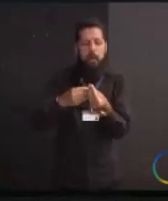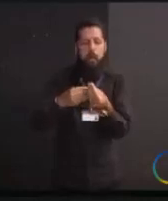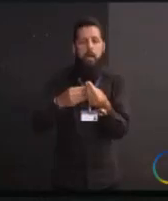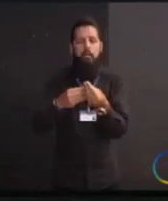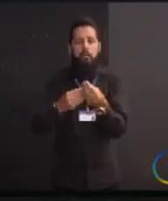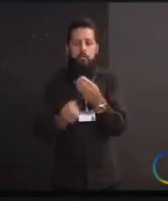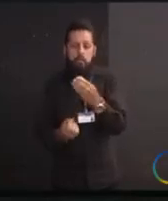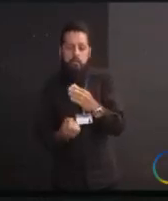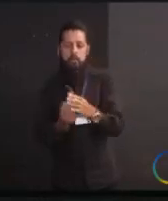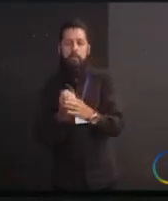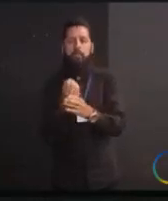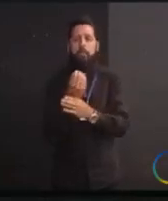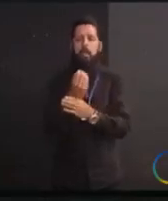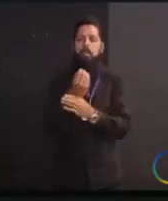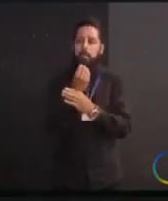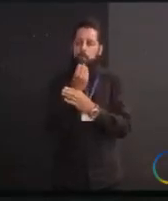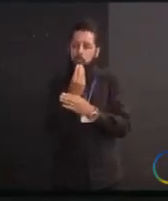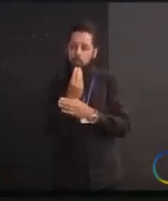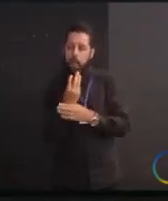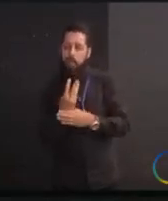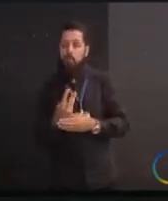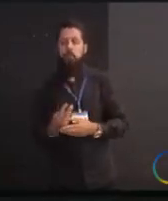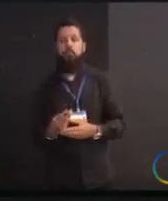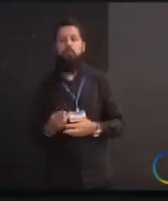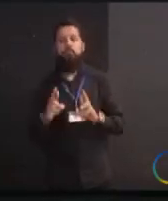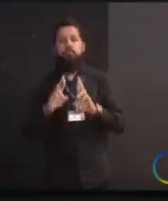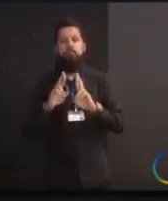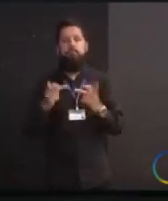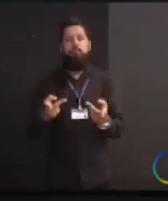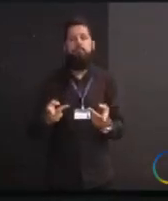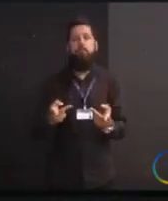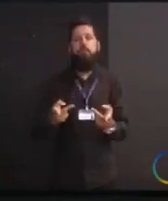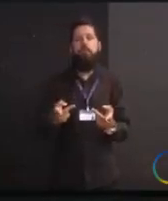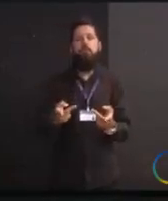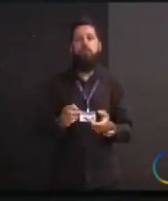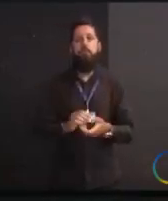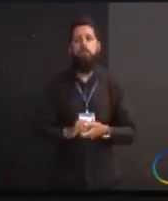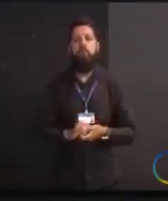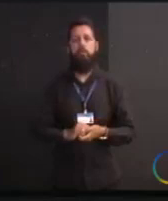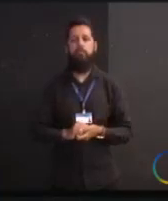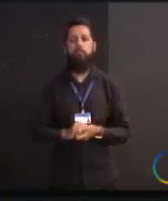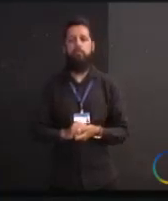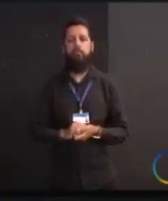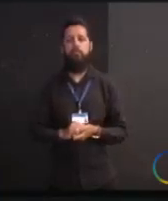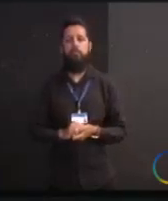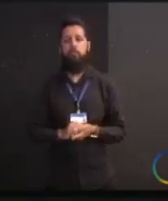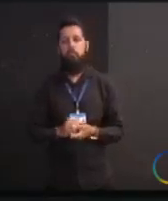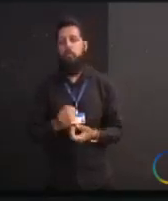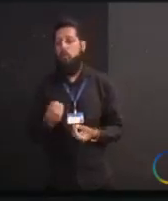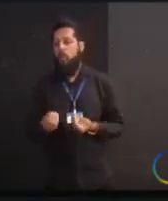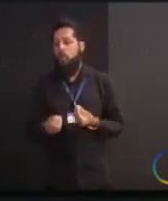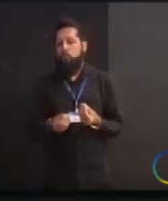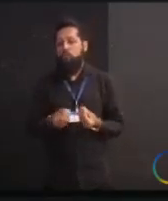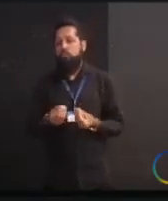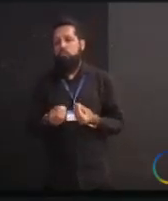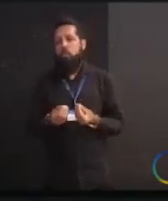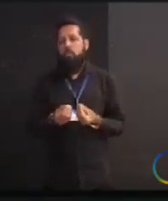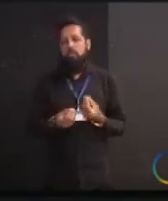Respeito pelas diferenças. Como é que nós estamos lidando em nossas